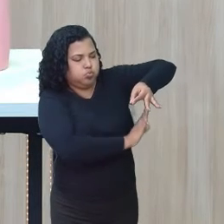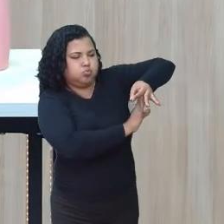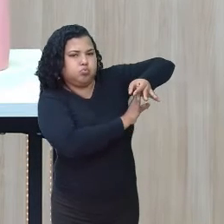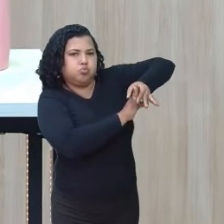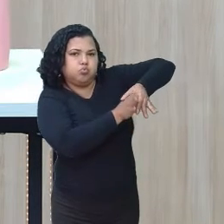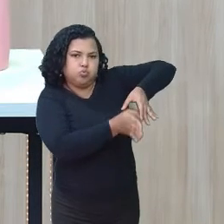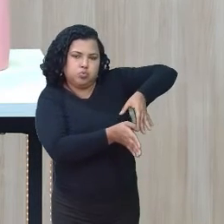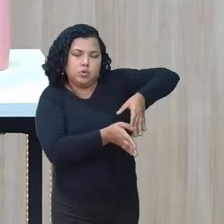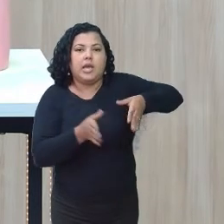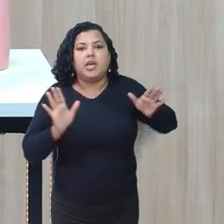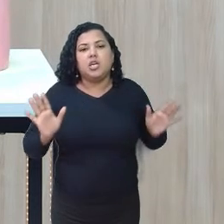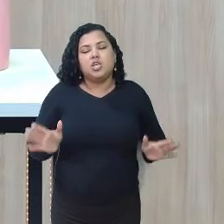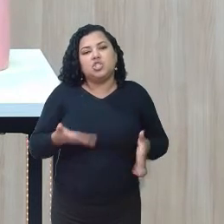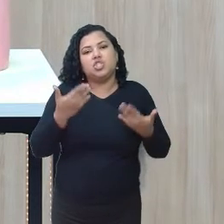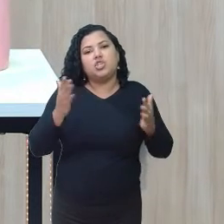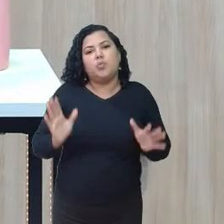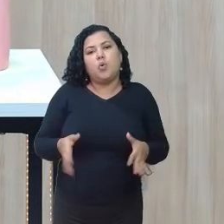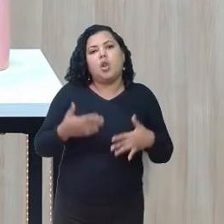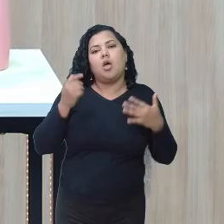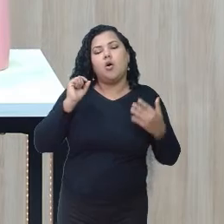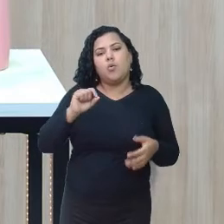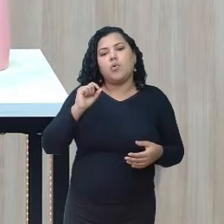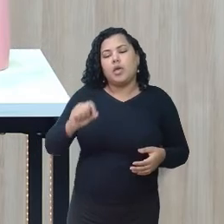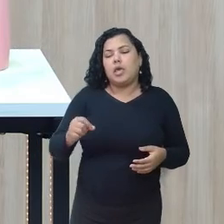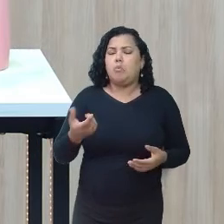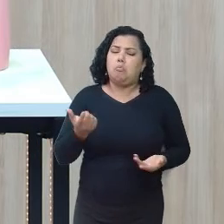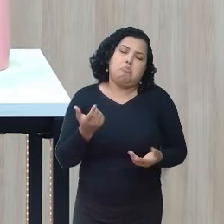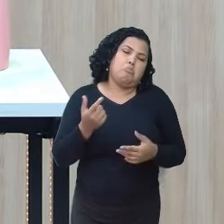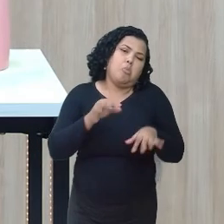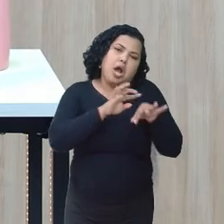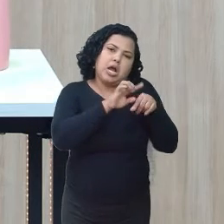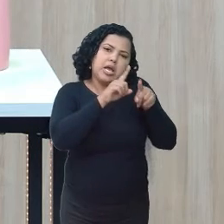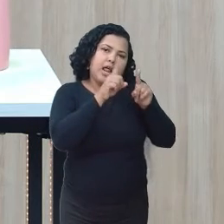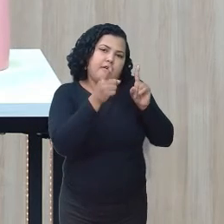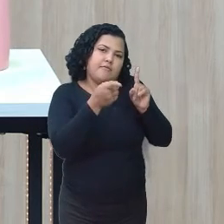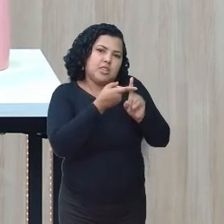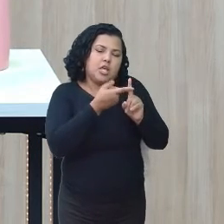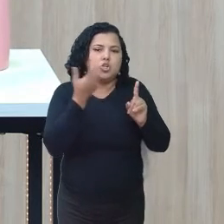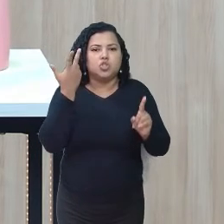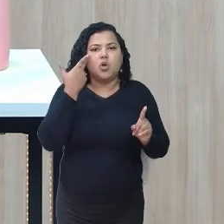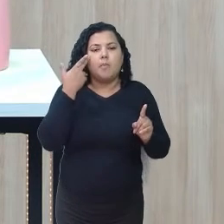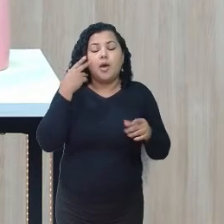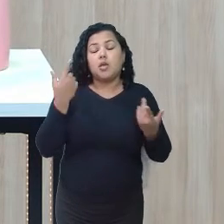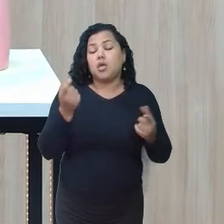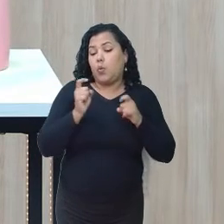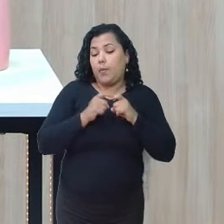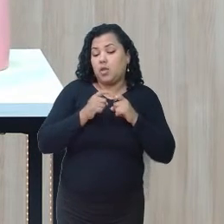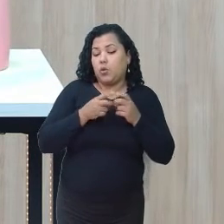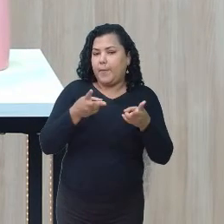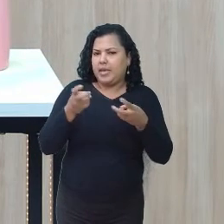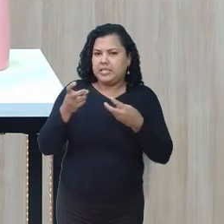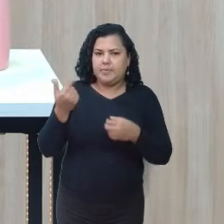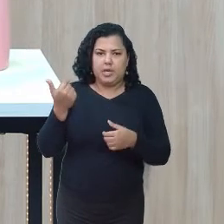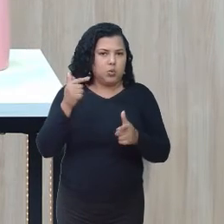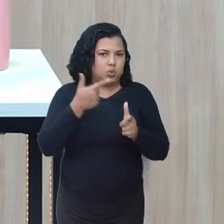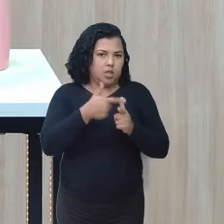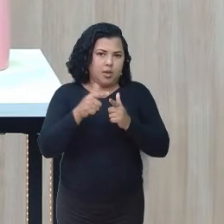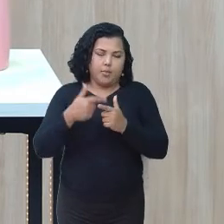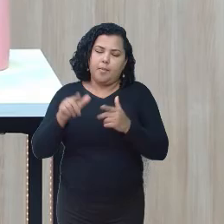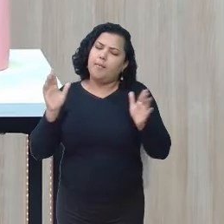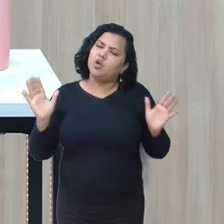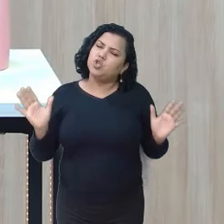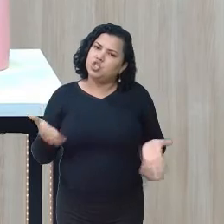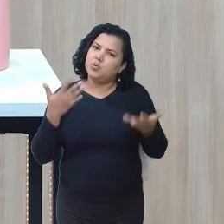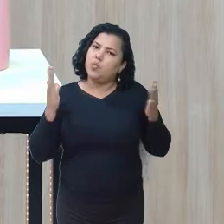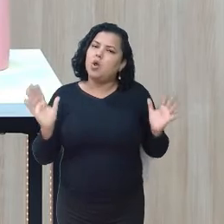normal. Se for um parto tranquilo, uma gravidez tranquila, que o médico possa analisar que não há nenhum problema, a